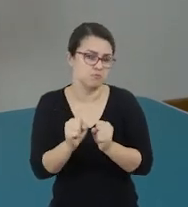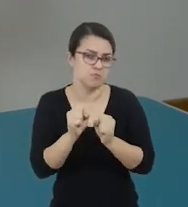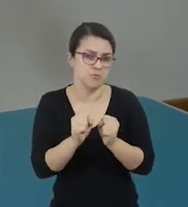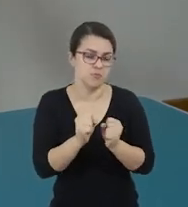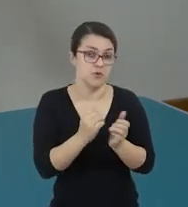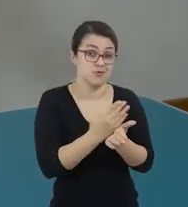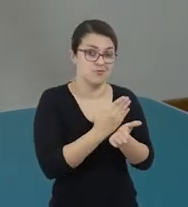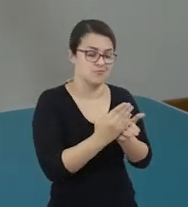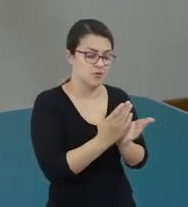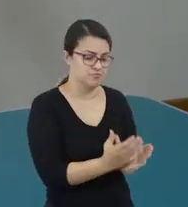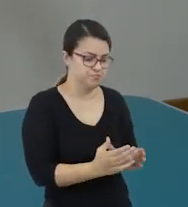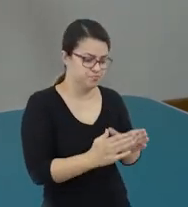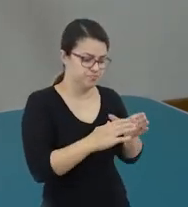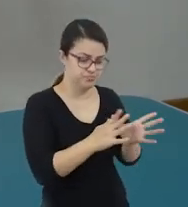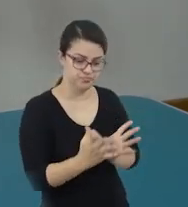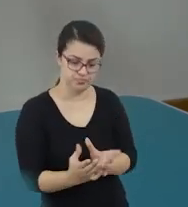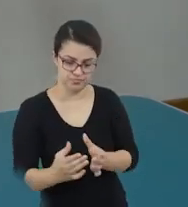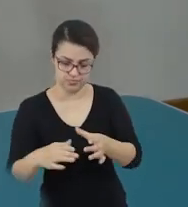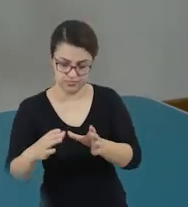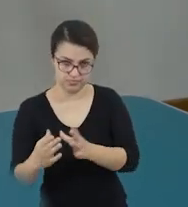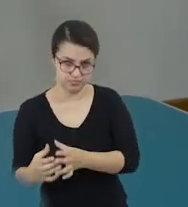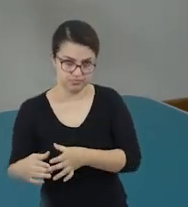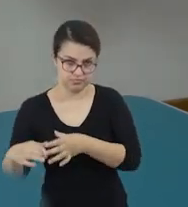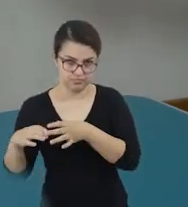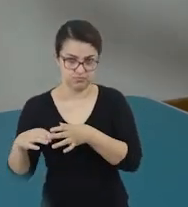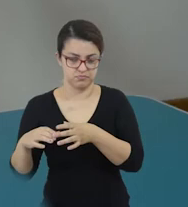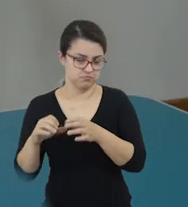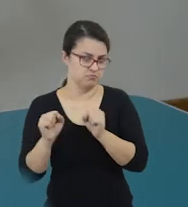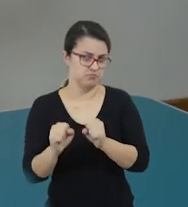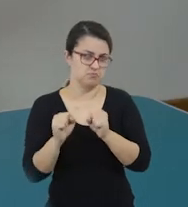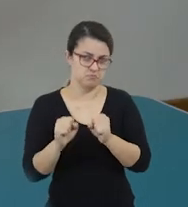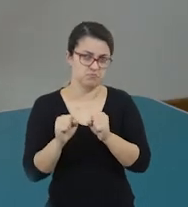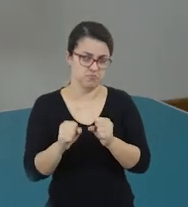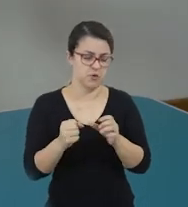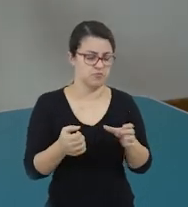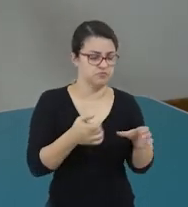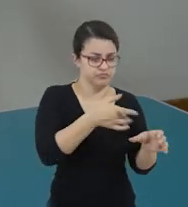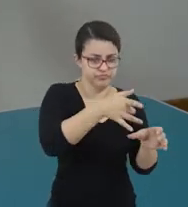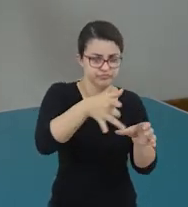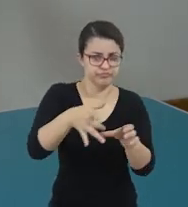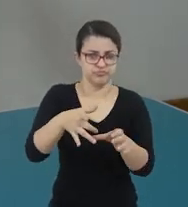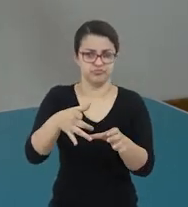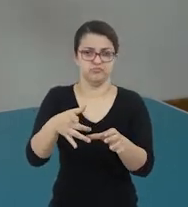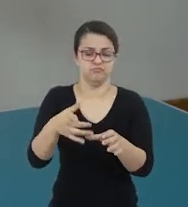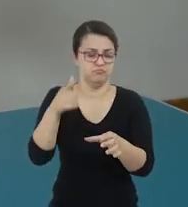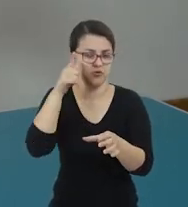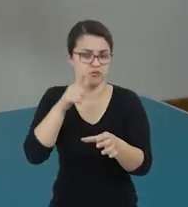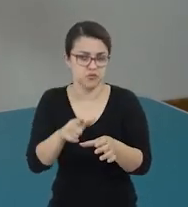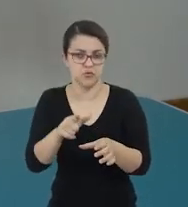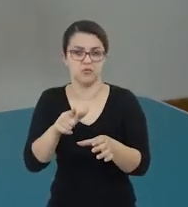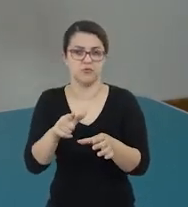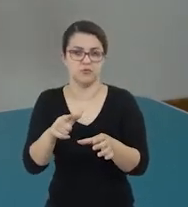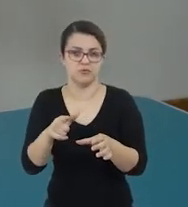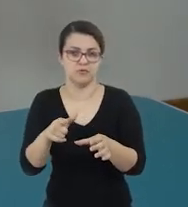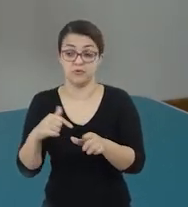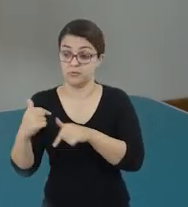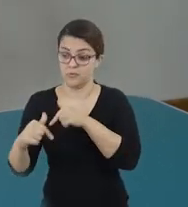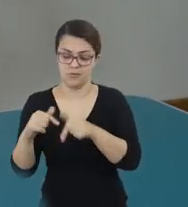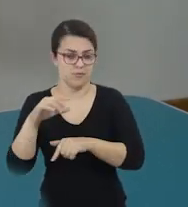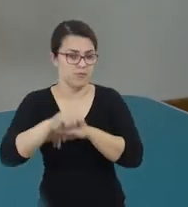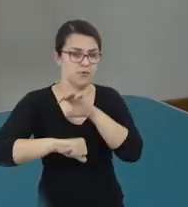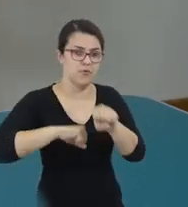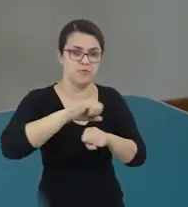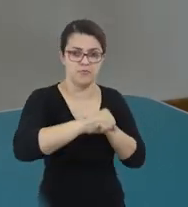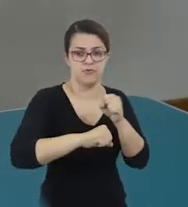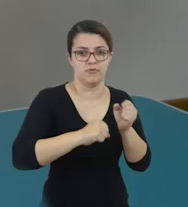em pequenas embalagens, onde às vezes pode ter um catador de material reciclável que passa na sua rua. Lembrando sempre, vamos fazer a